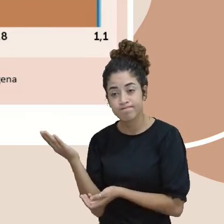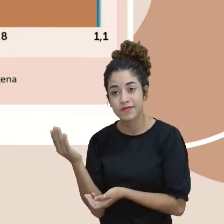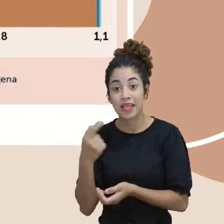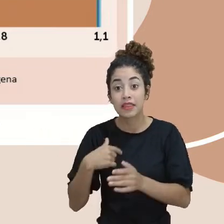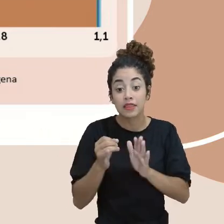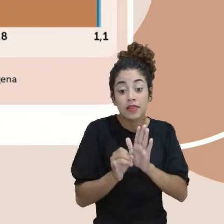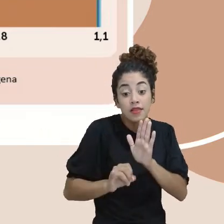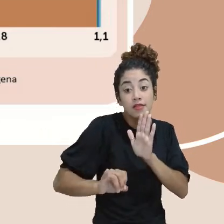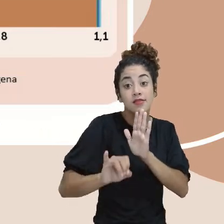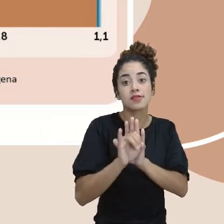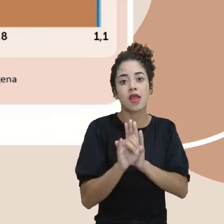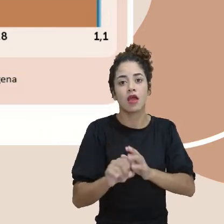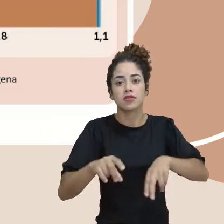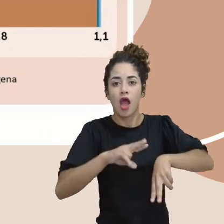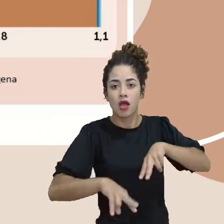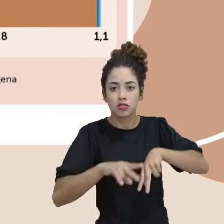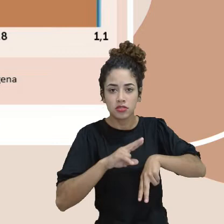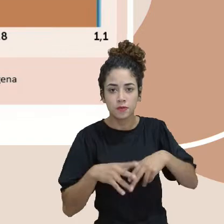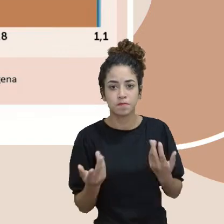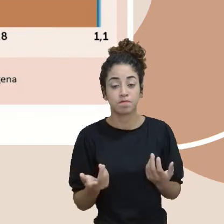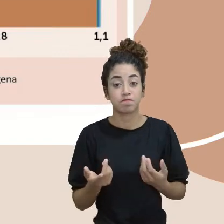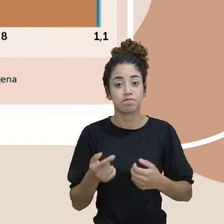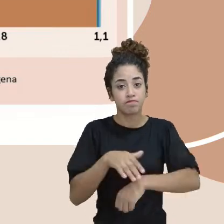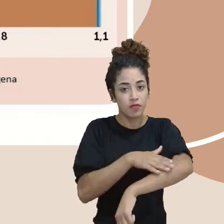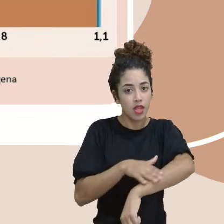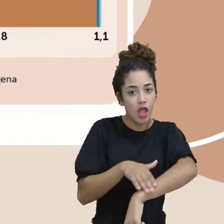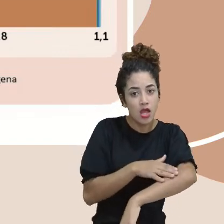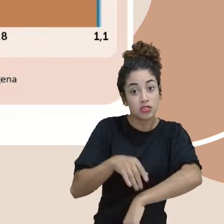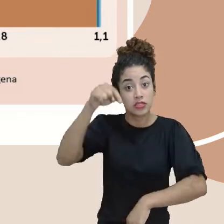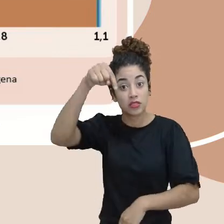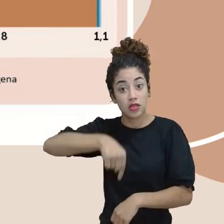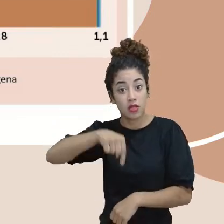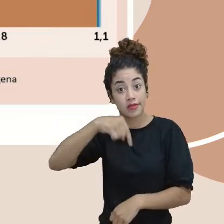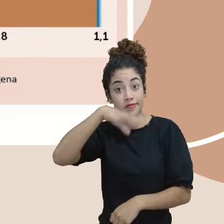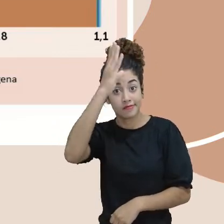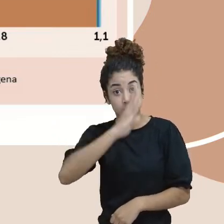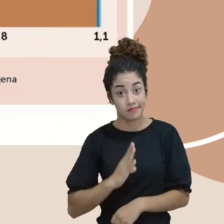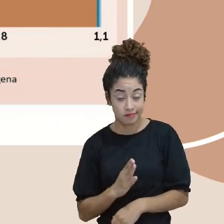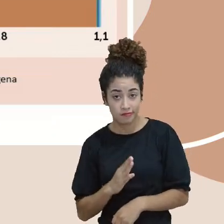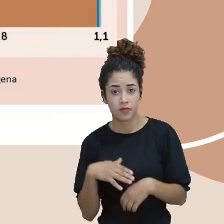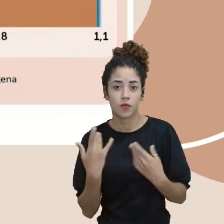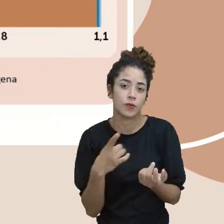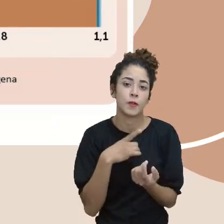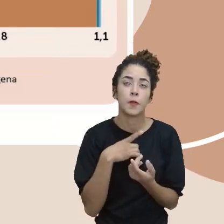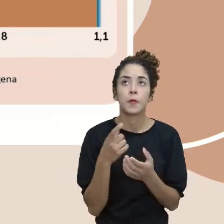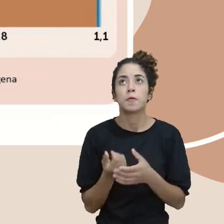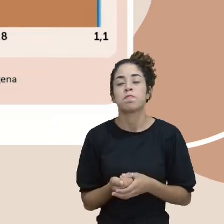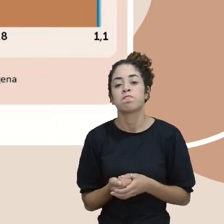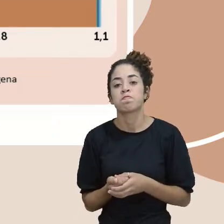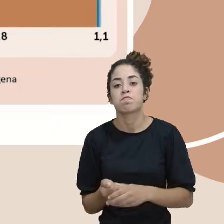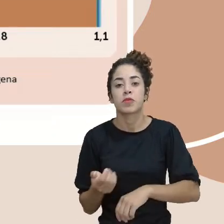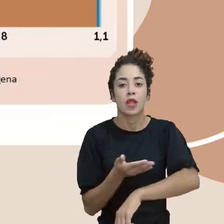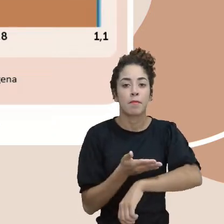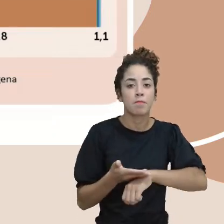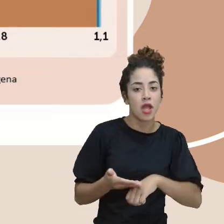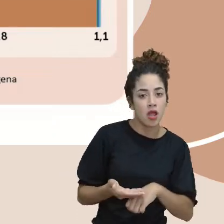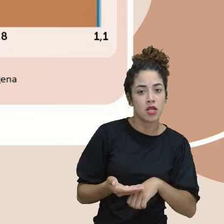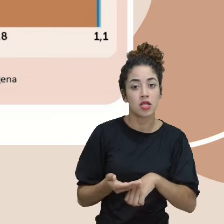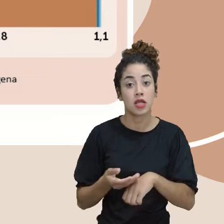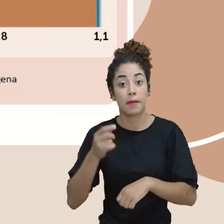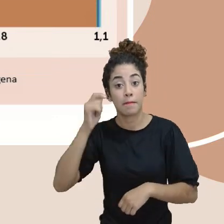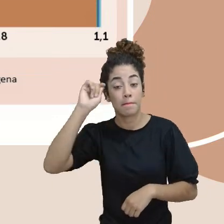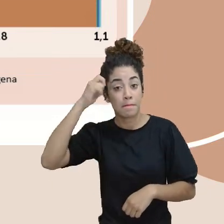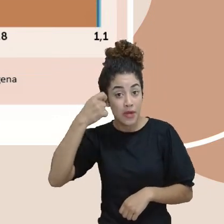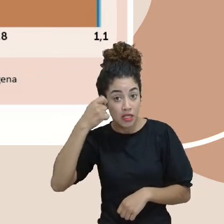identidade étnico-racial daqui do Brasil. Então, as opções que tem são branca, preta,